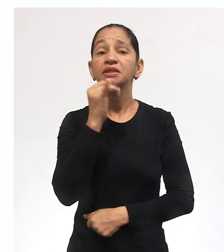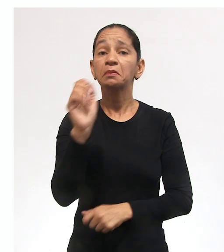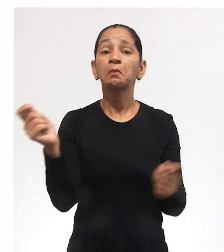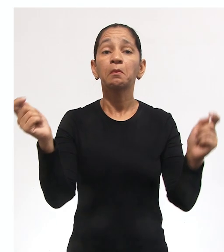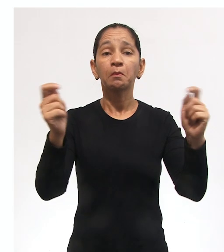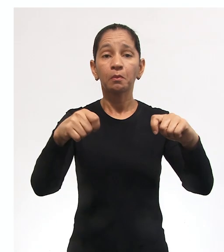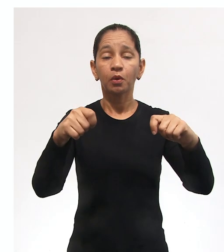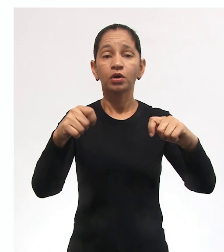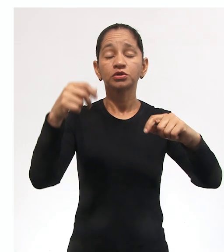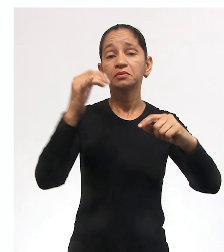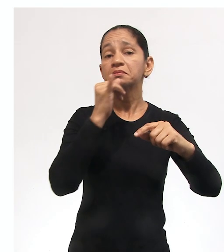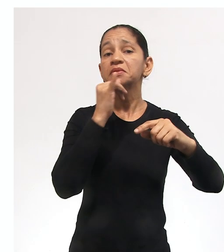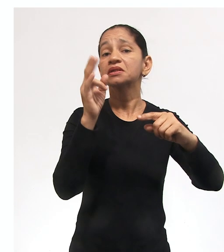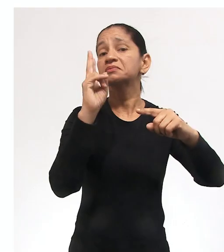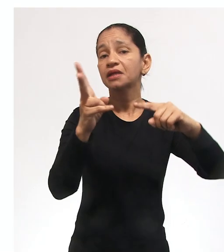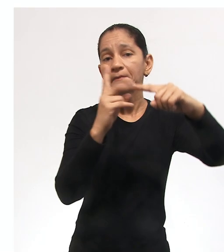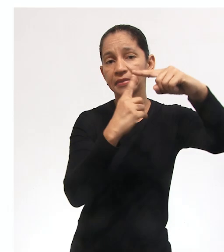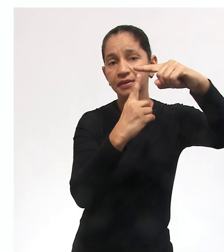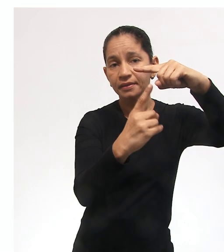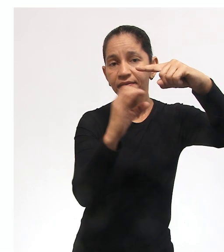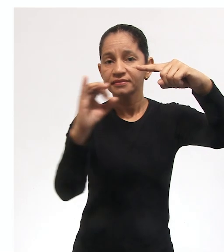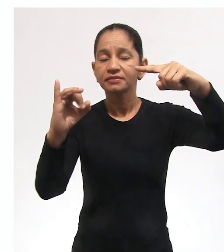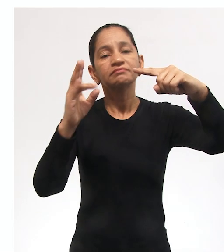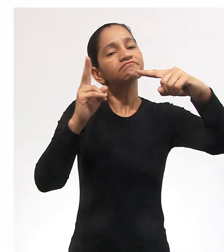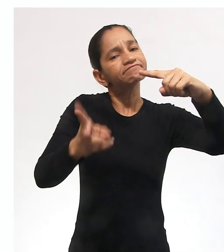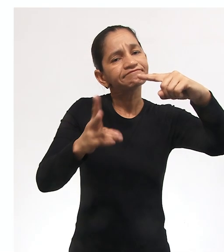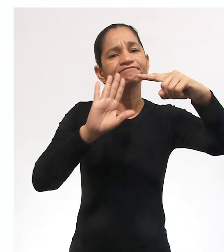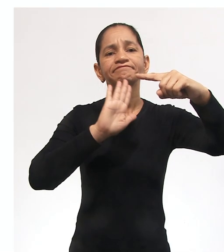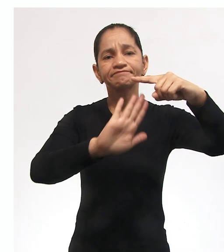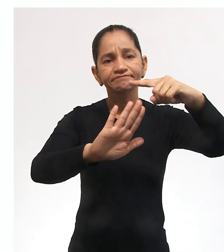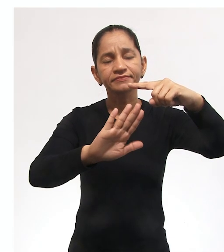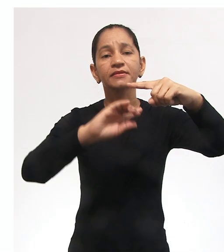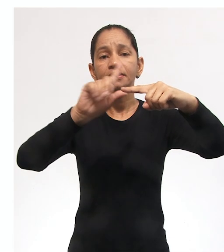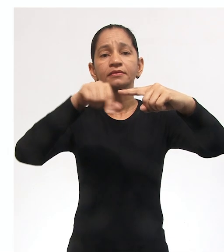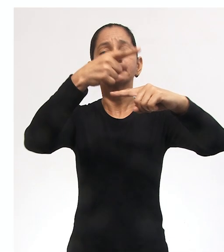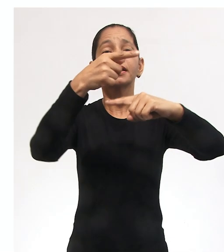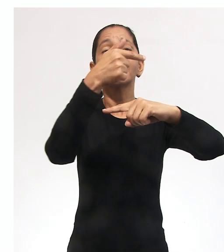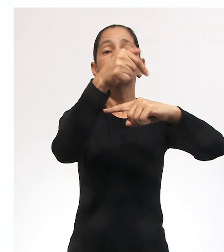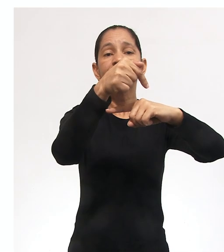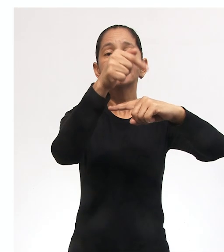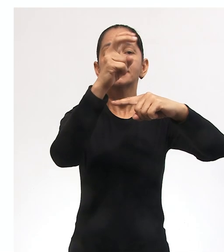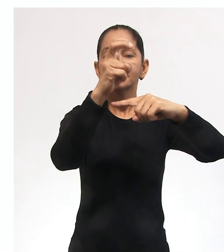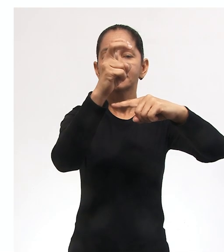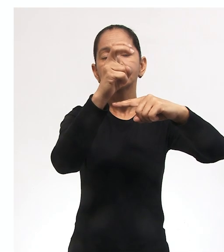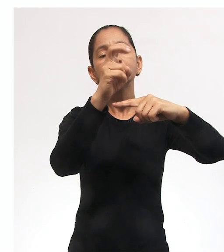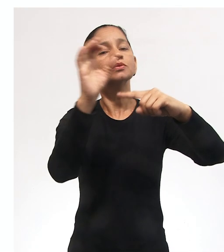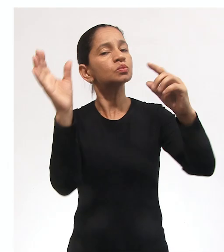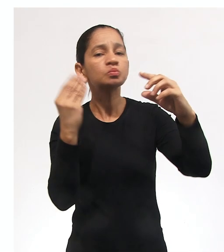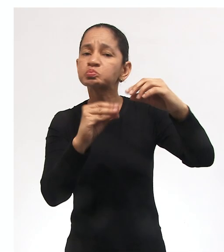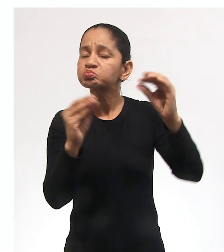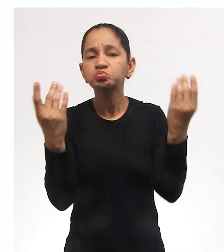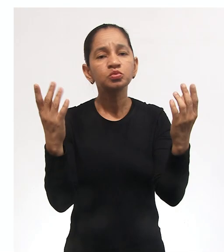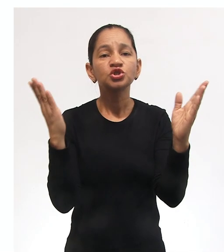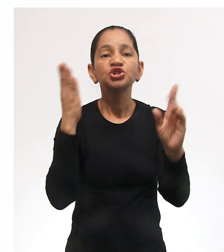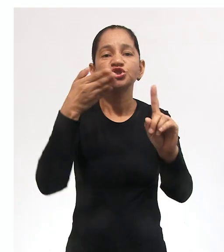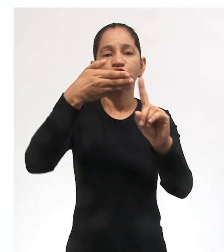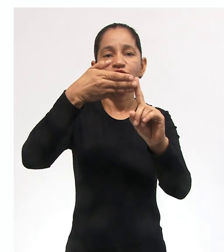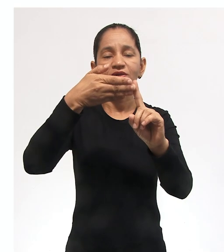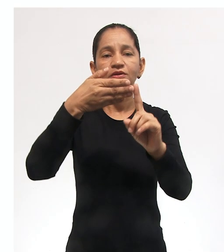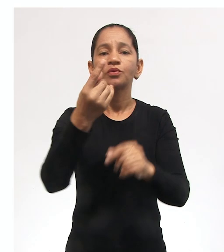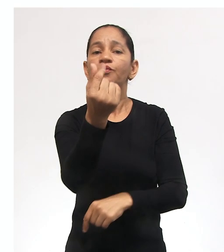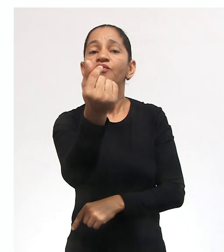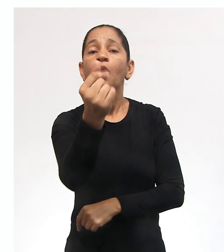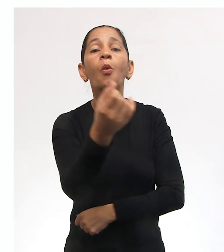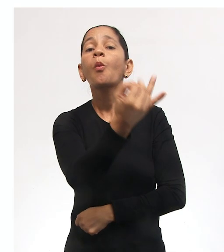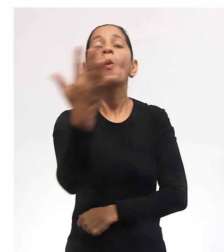basta colocar um denominador 100, fica 75 sobre 100, e aí a gente faz a multiplicação com o valor